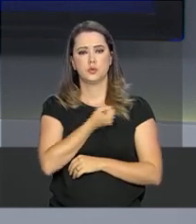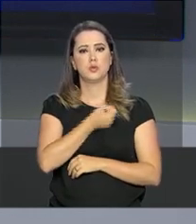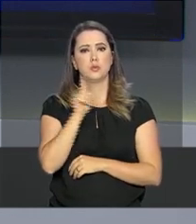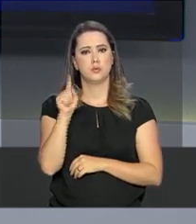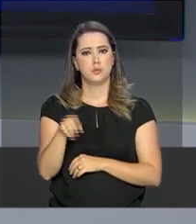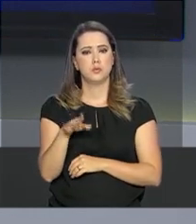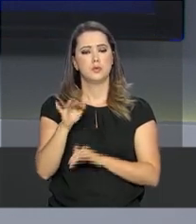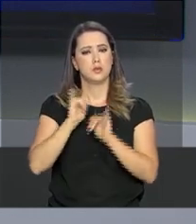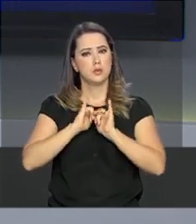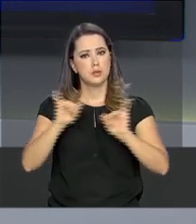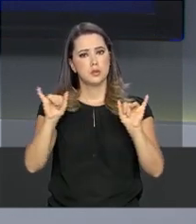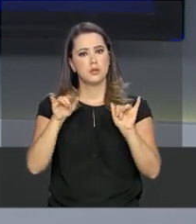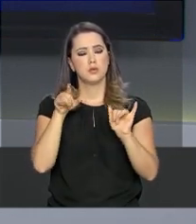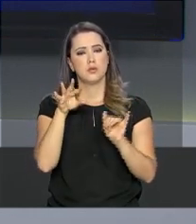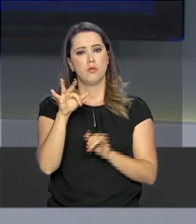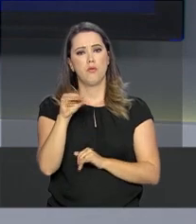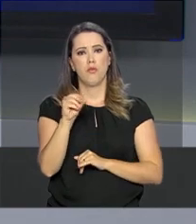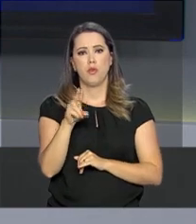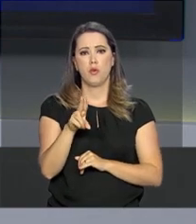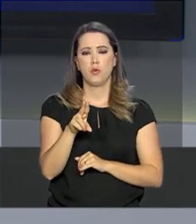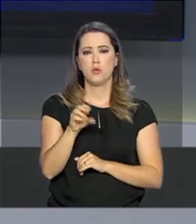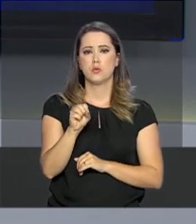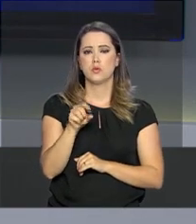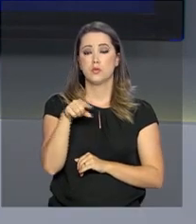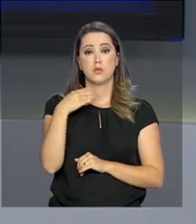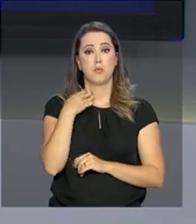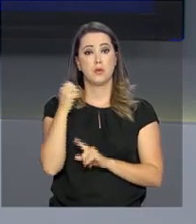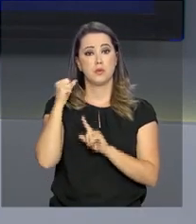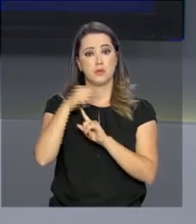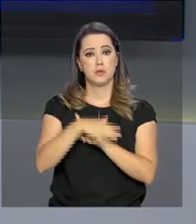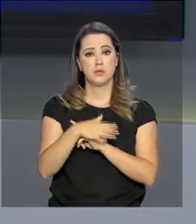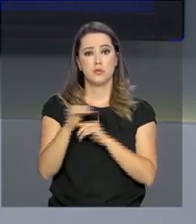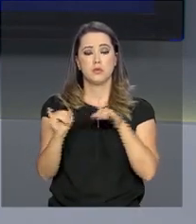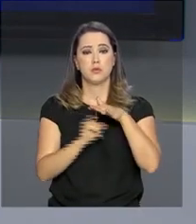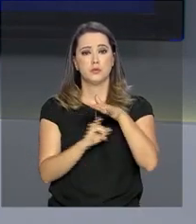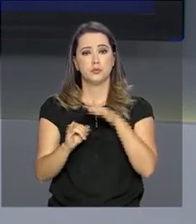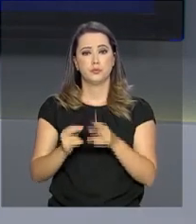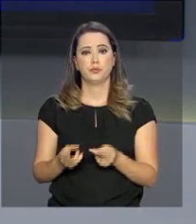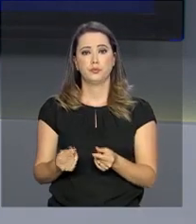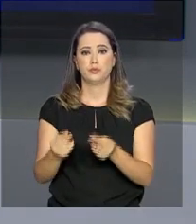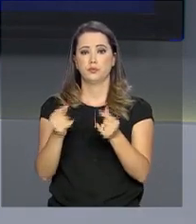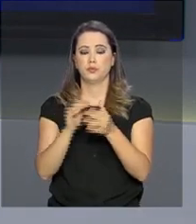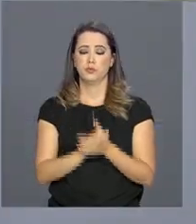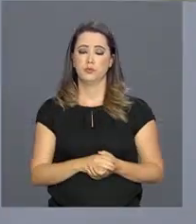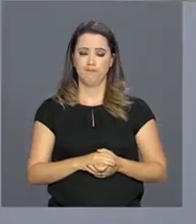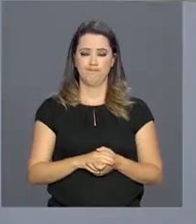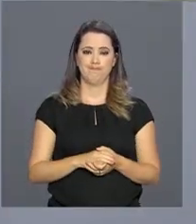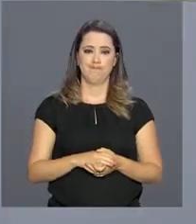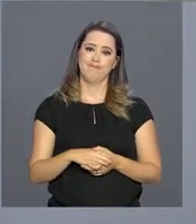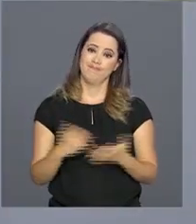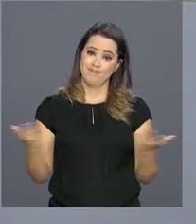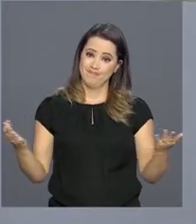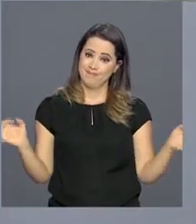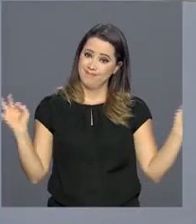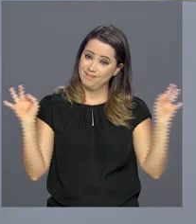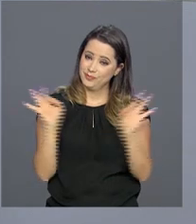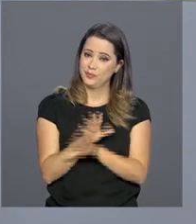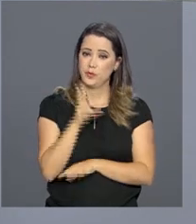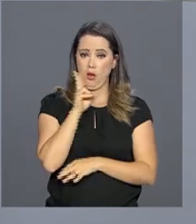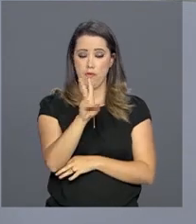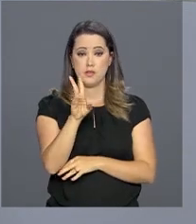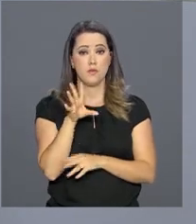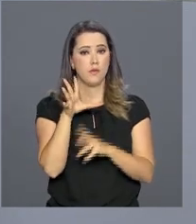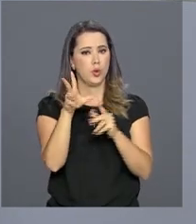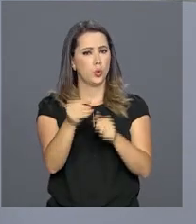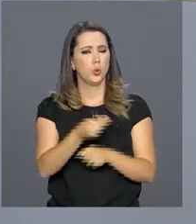dados estão no Boletim Focus, que é uma pesquisa feita pelo Banco Central com instituições financeiras. A gente fica por aqui. Você acompanha